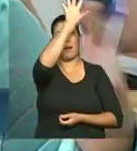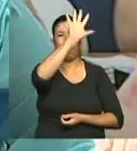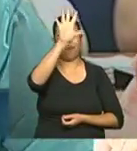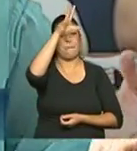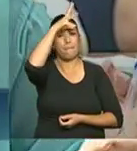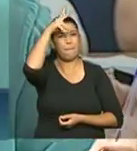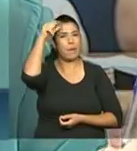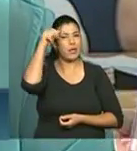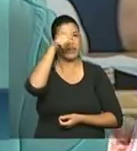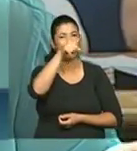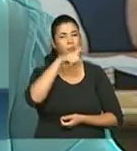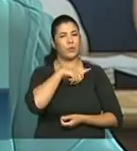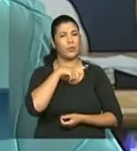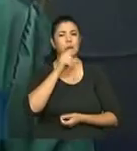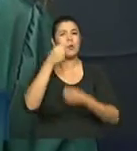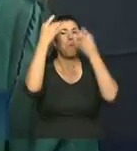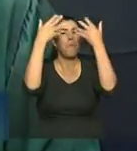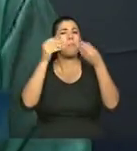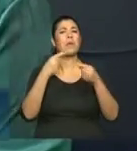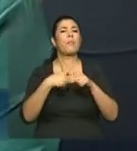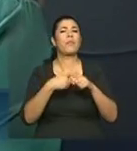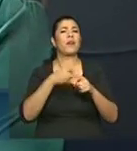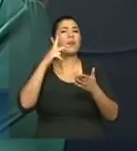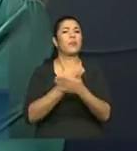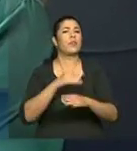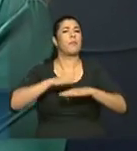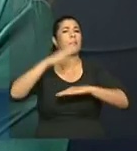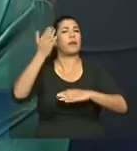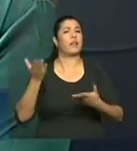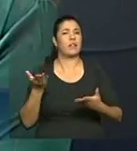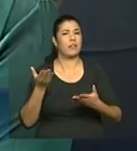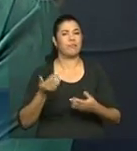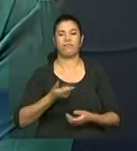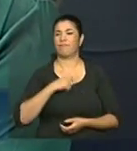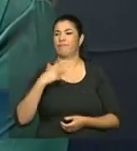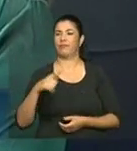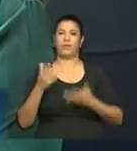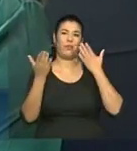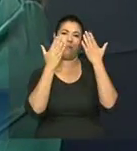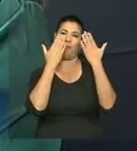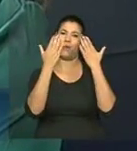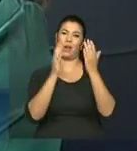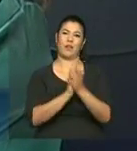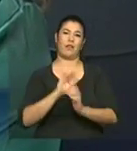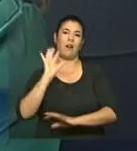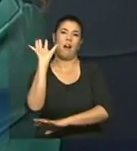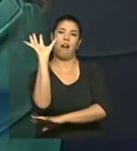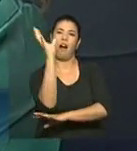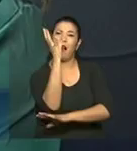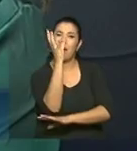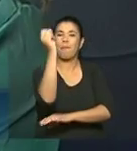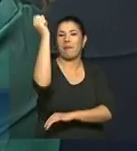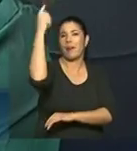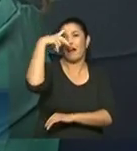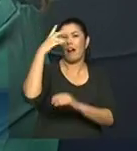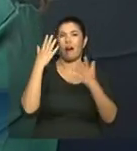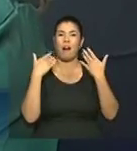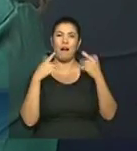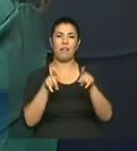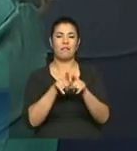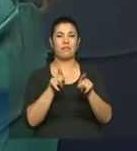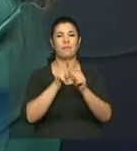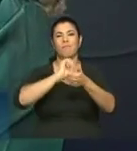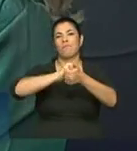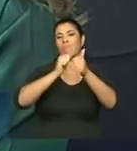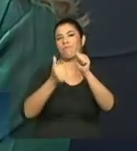Tem alguma explicação por conta disso? Não há uma explicação ambiental ecológica, por exemplo, de dizer que a bactéria se adapta